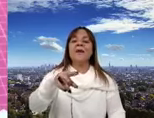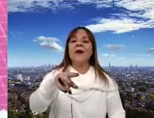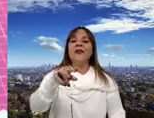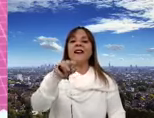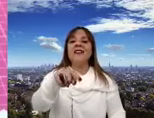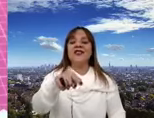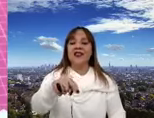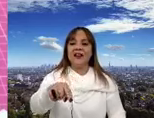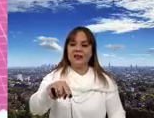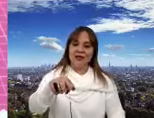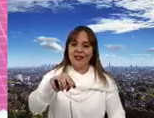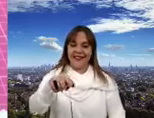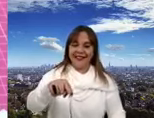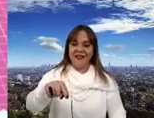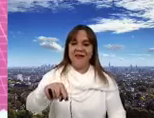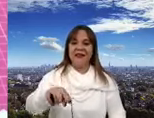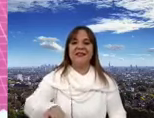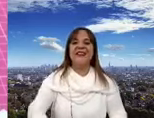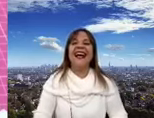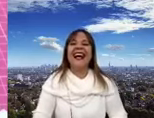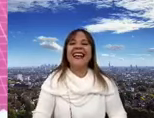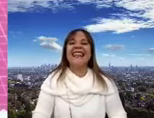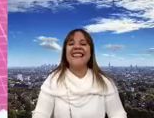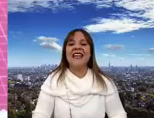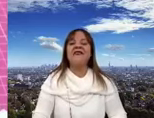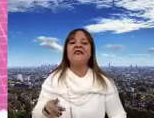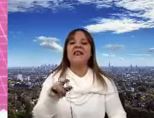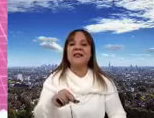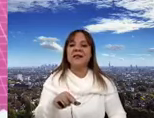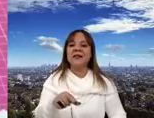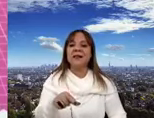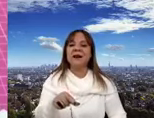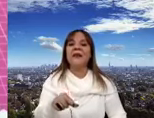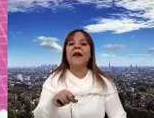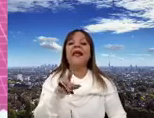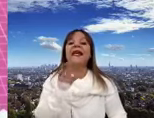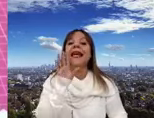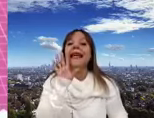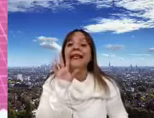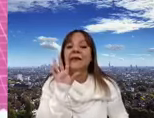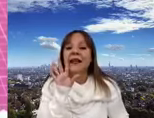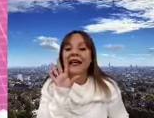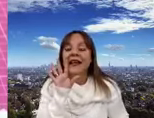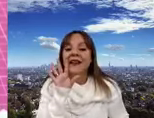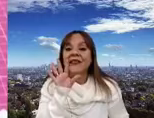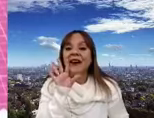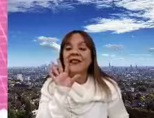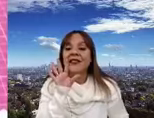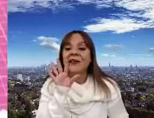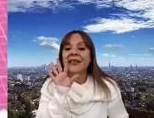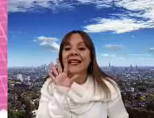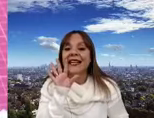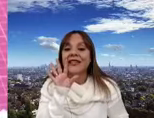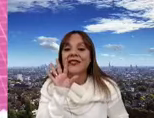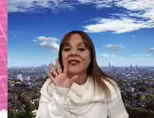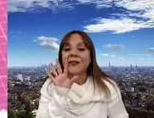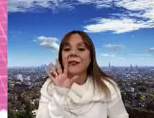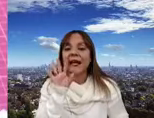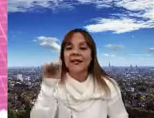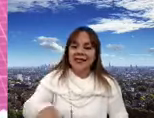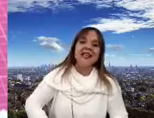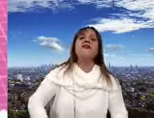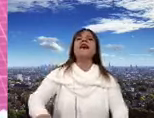entrar o Jefferson aqui, que é o marido da Stephanie, vai terminar o trabalho com ela e ele também vai fazer uma declaração de amor para ela. Vocês